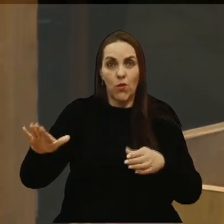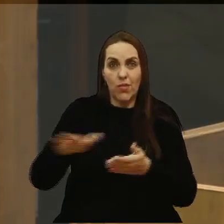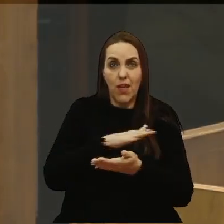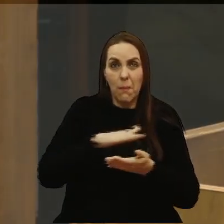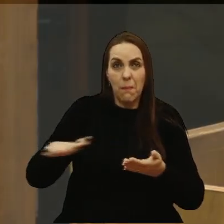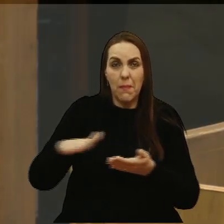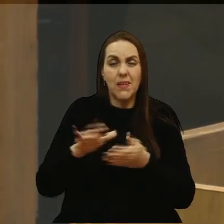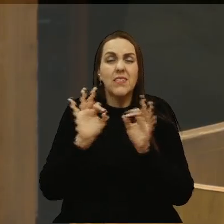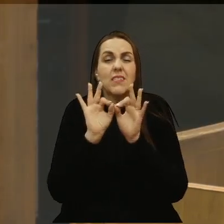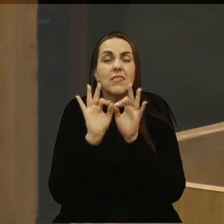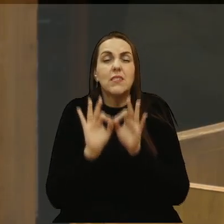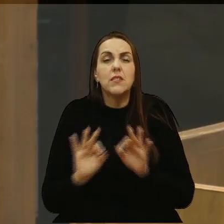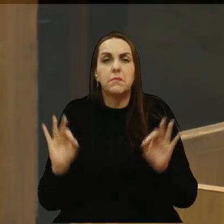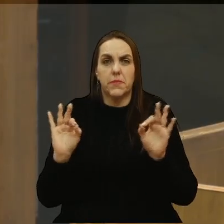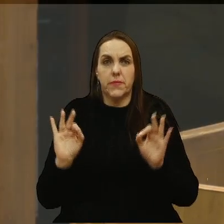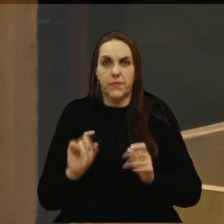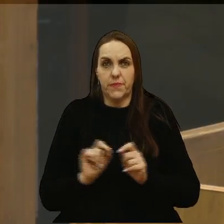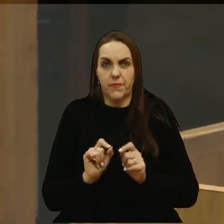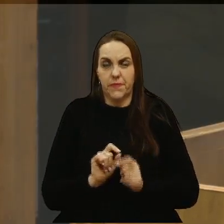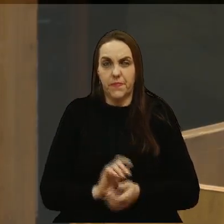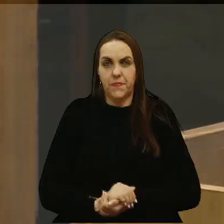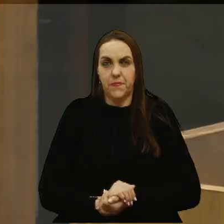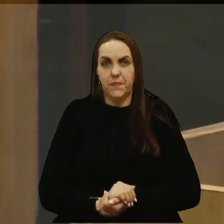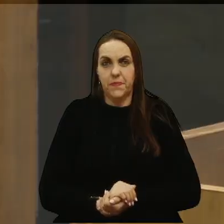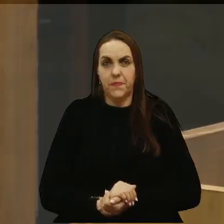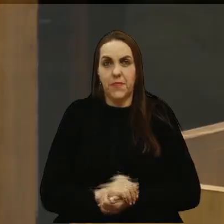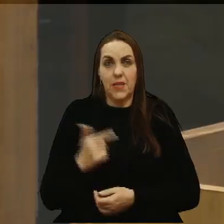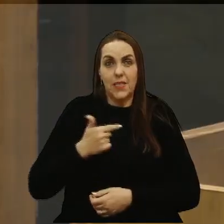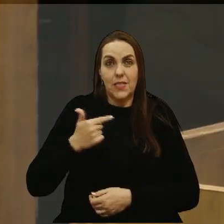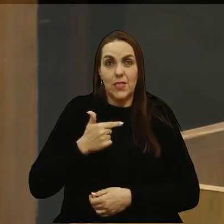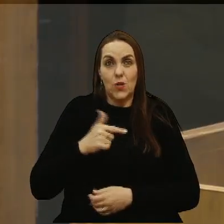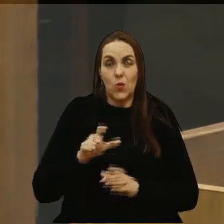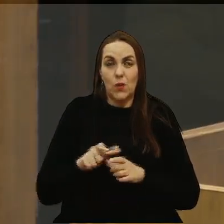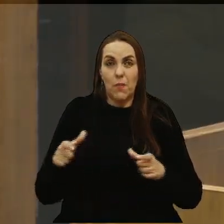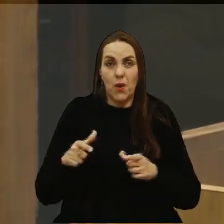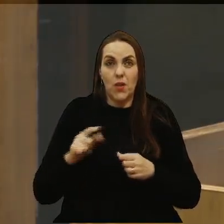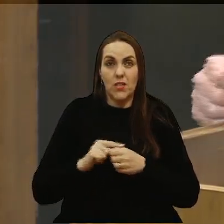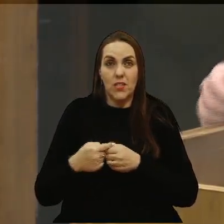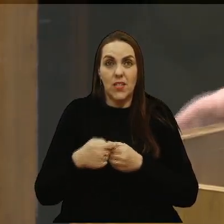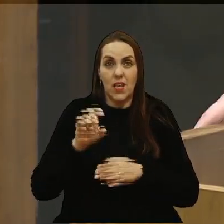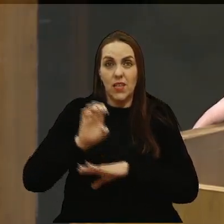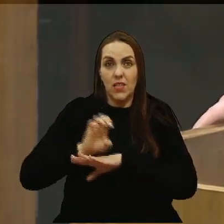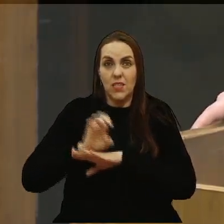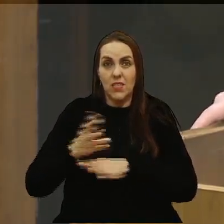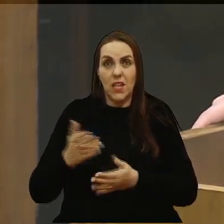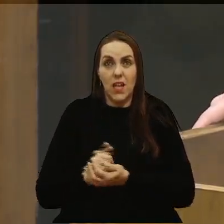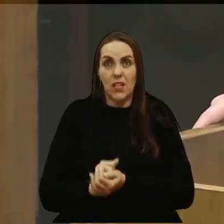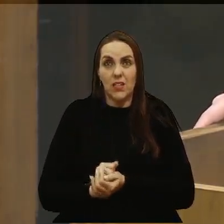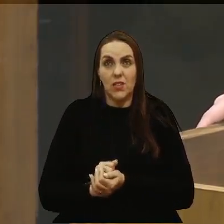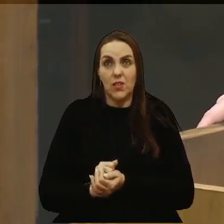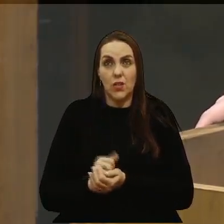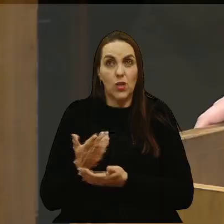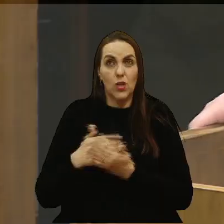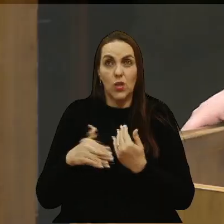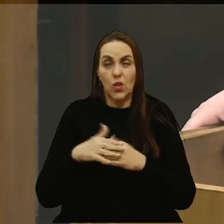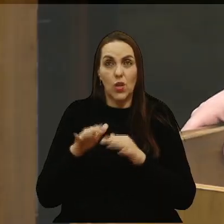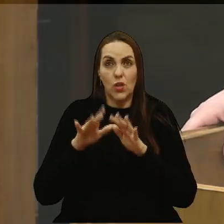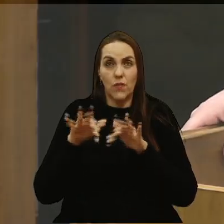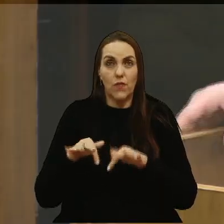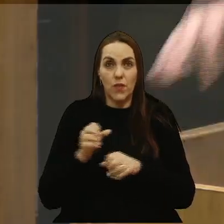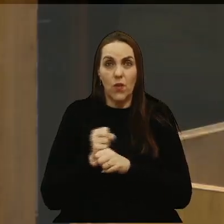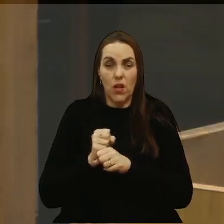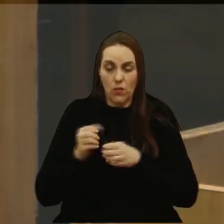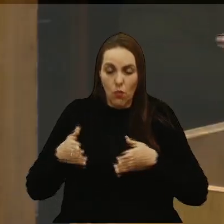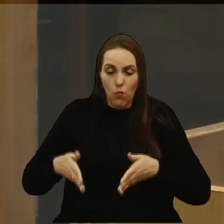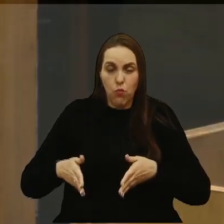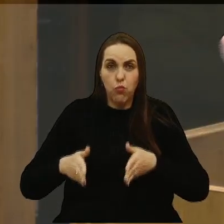troço simples. Que a segunda maior cidade do estado, quando chega final do ano, pega todo mundo a Rota do Sol.